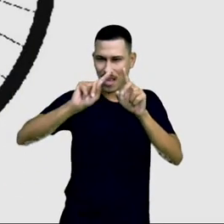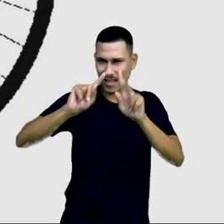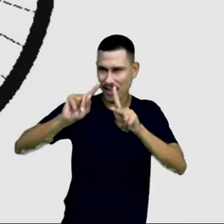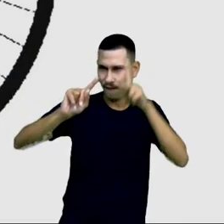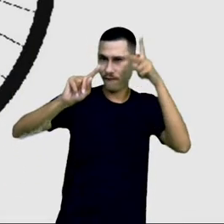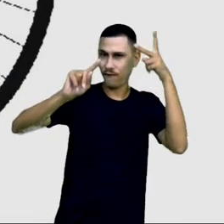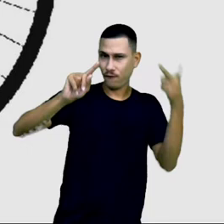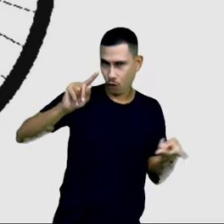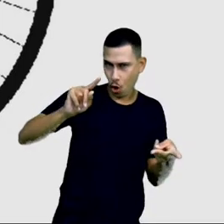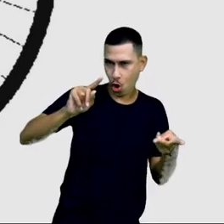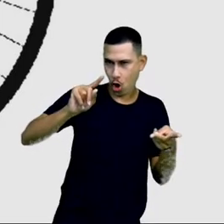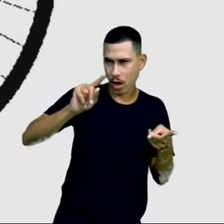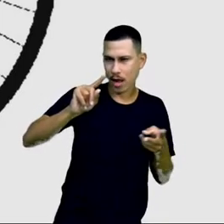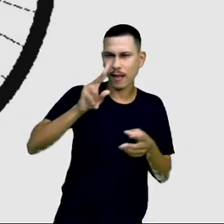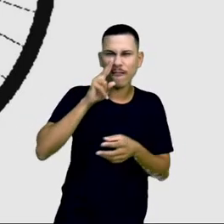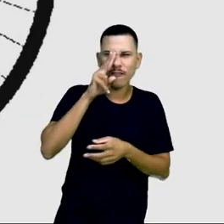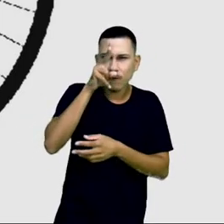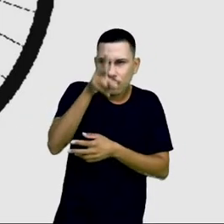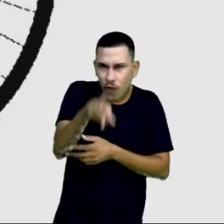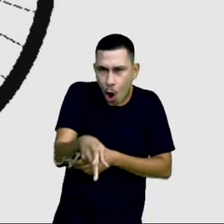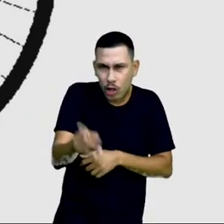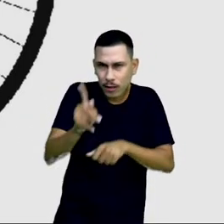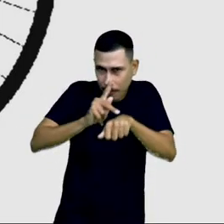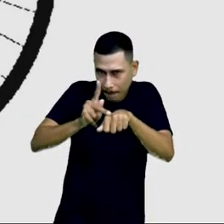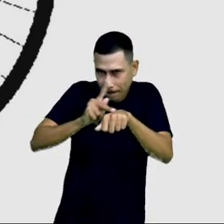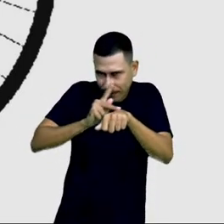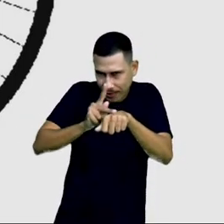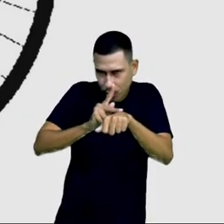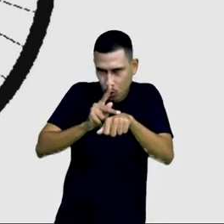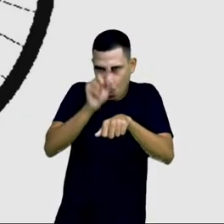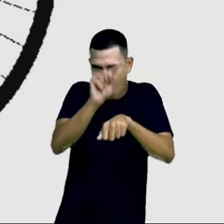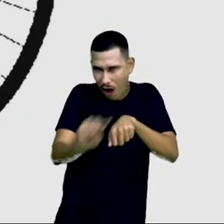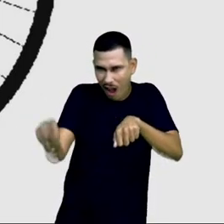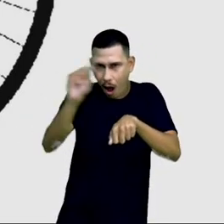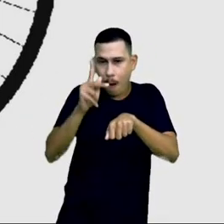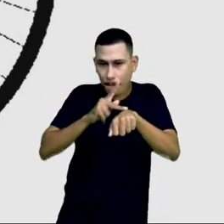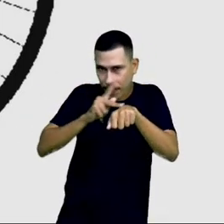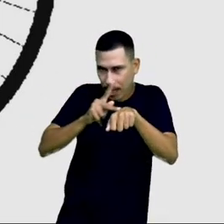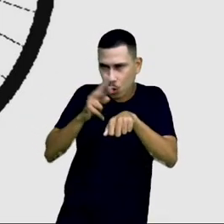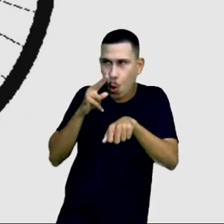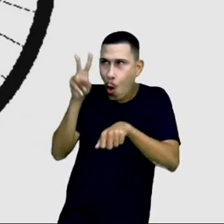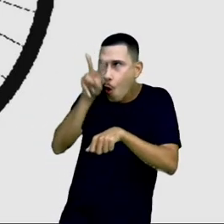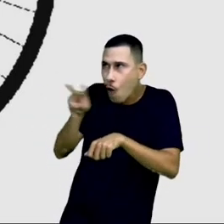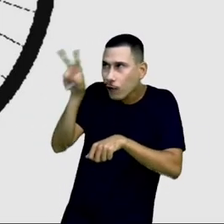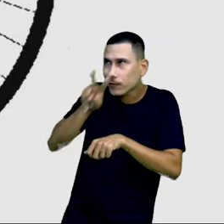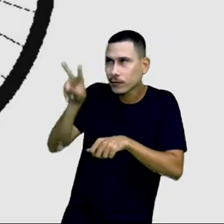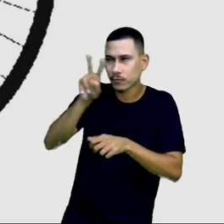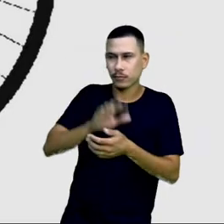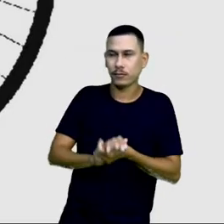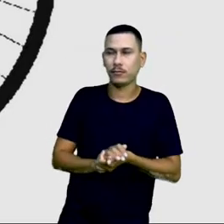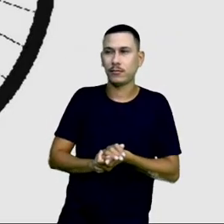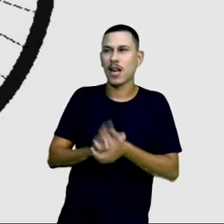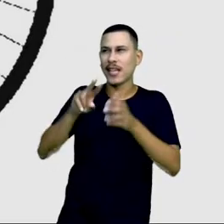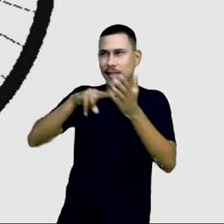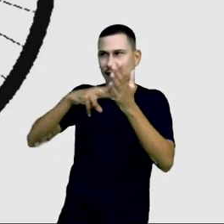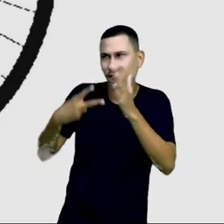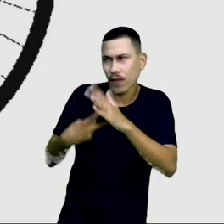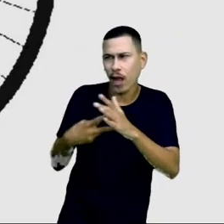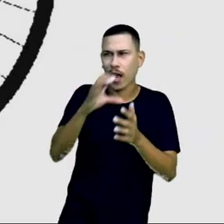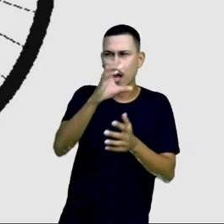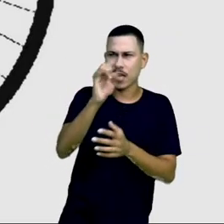bem forte essa cor, né? Que é bem espessa. Essa é a circunferência